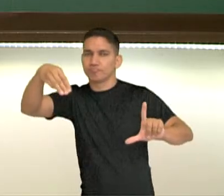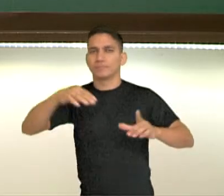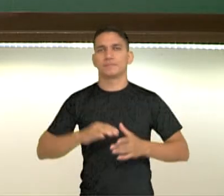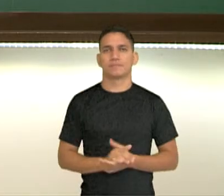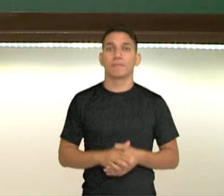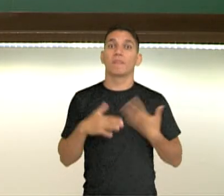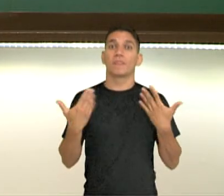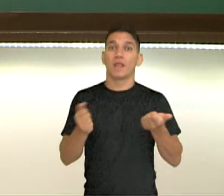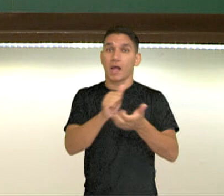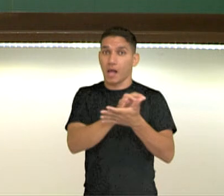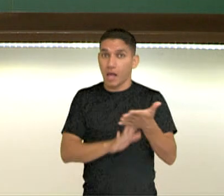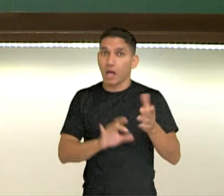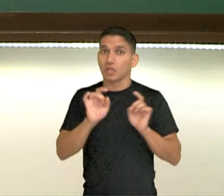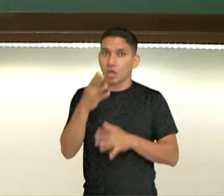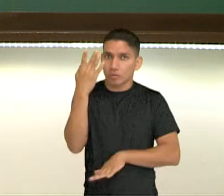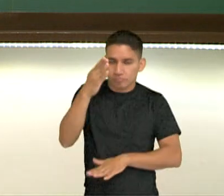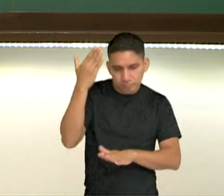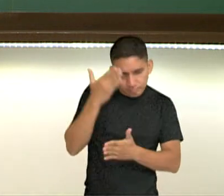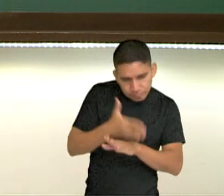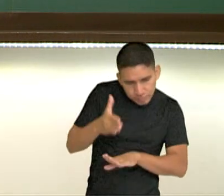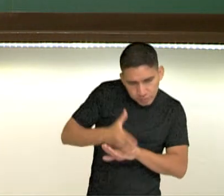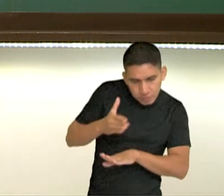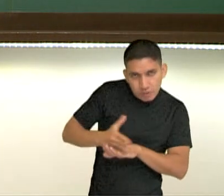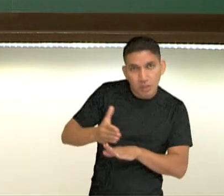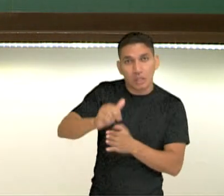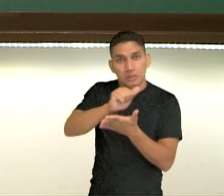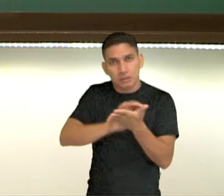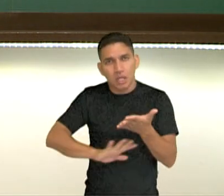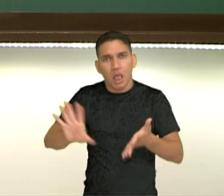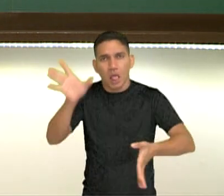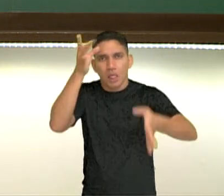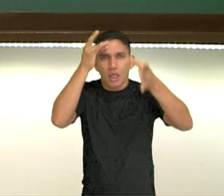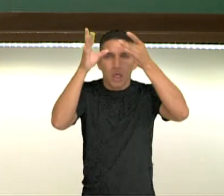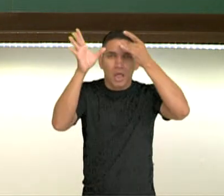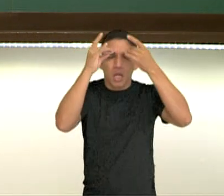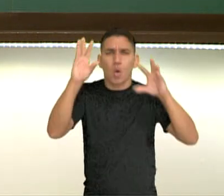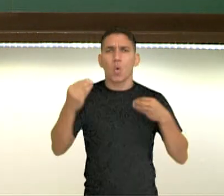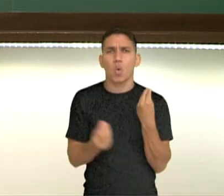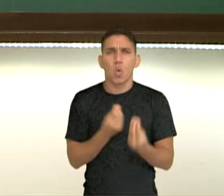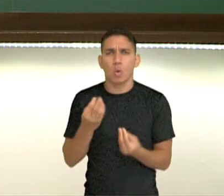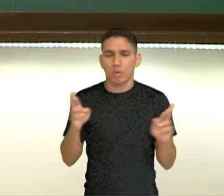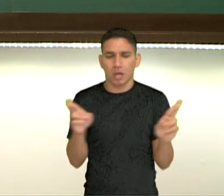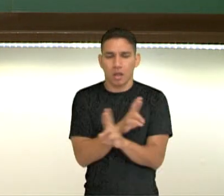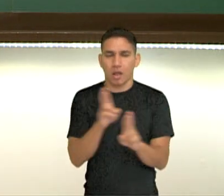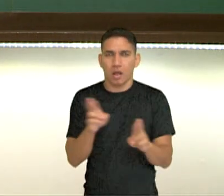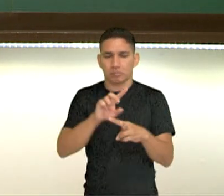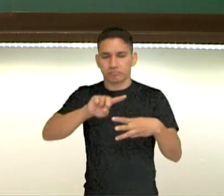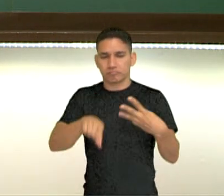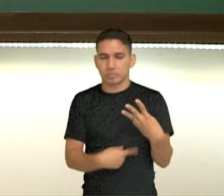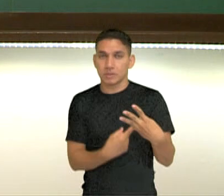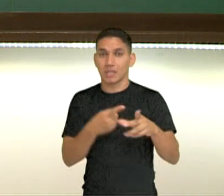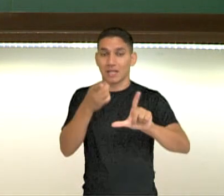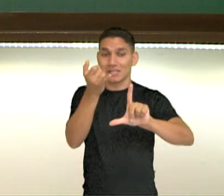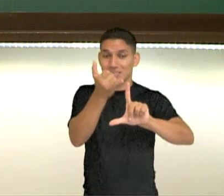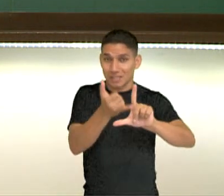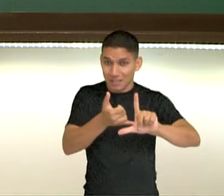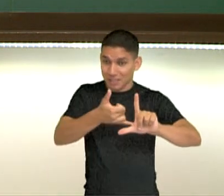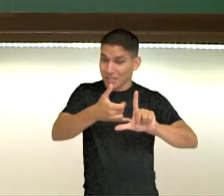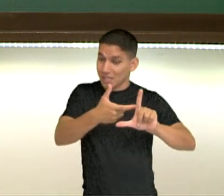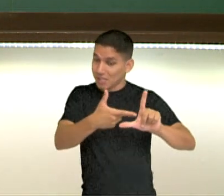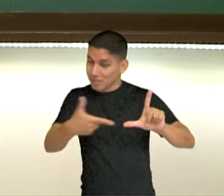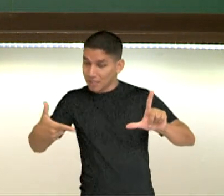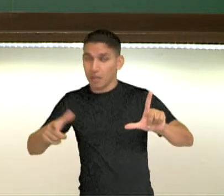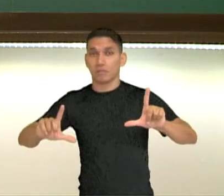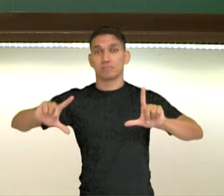esse exercício foi para que vocês praticassem as relações trigonométricas em um triângulo retângulo. Nós estamos